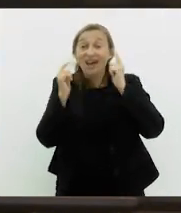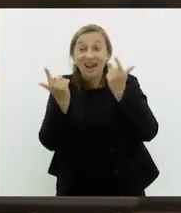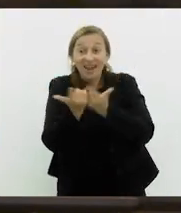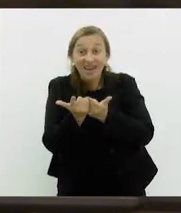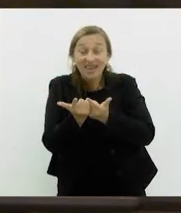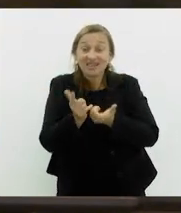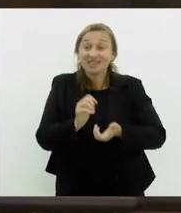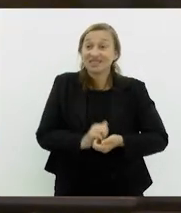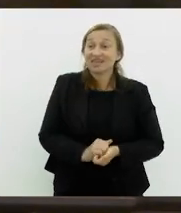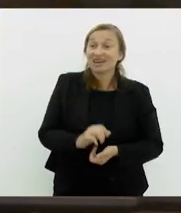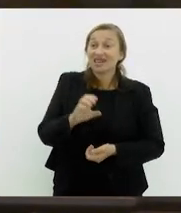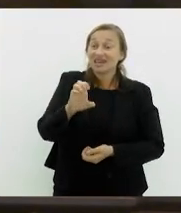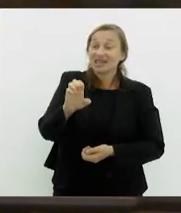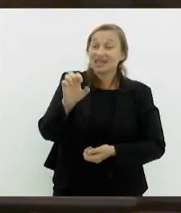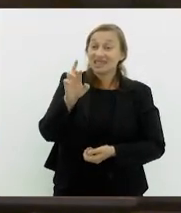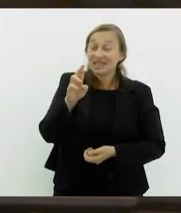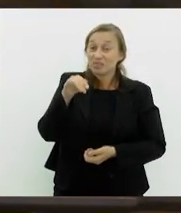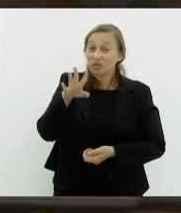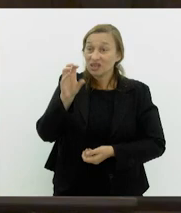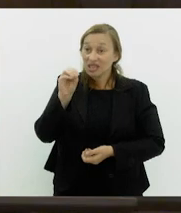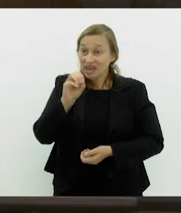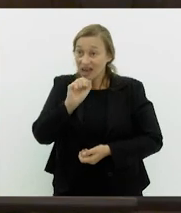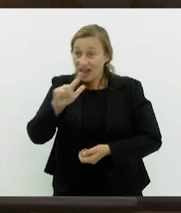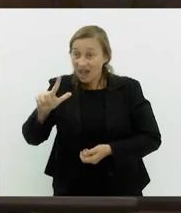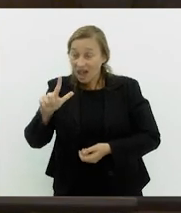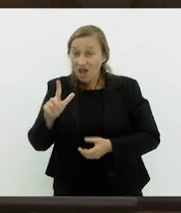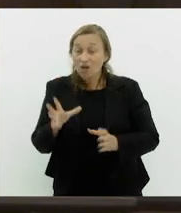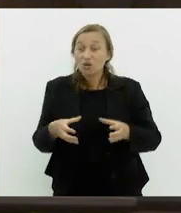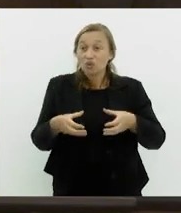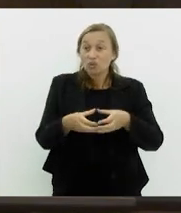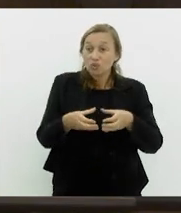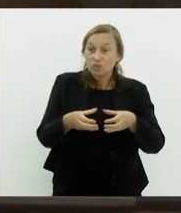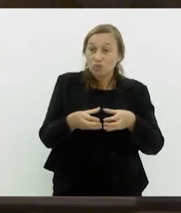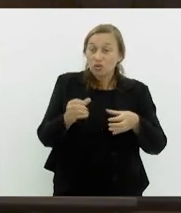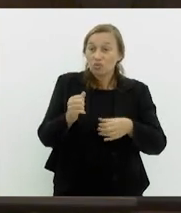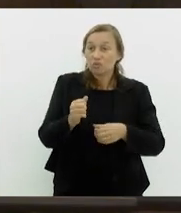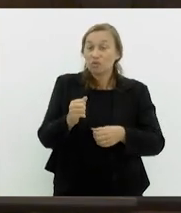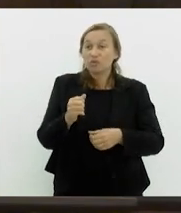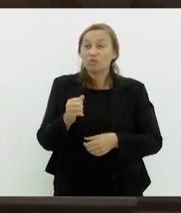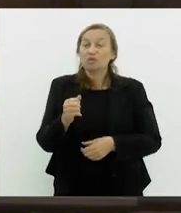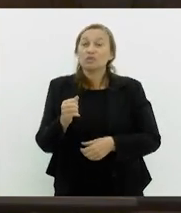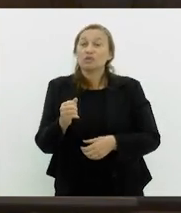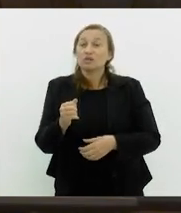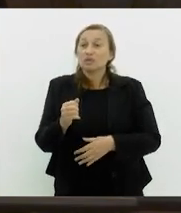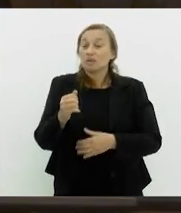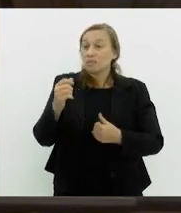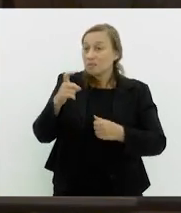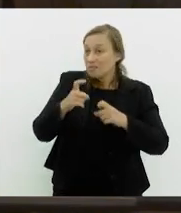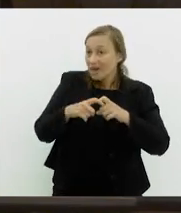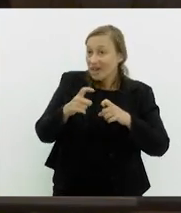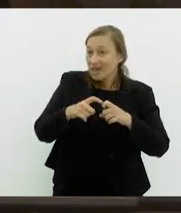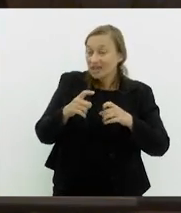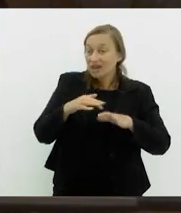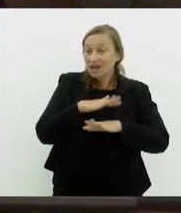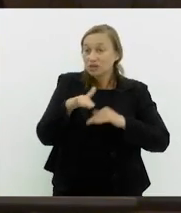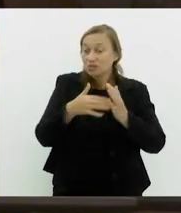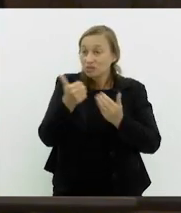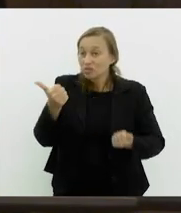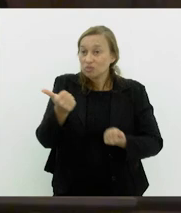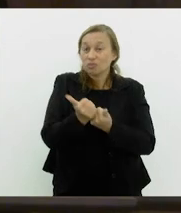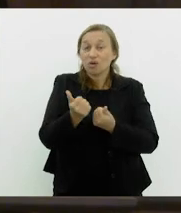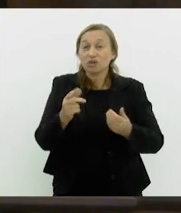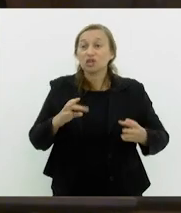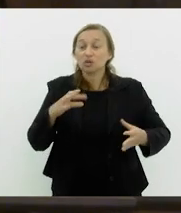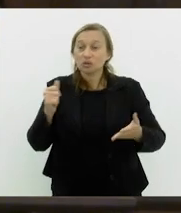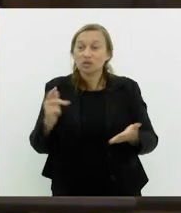nossos brigadistas, o departamento médico, a todos que dão suporte para que todos os nossos eventos aconteçam.